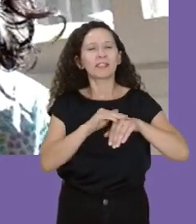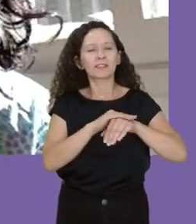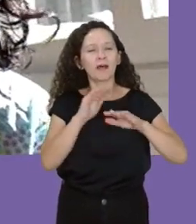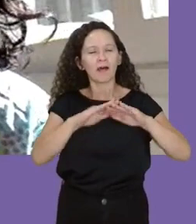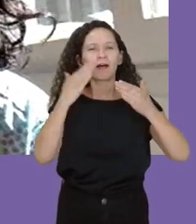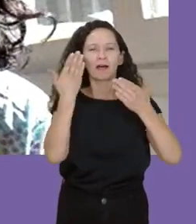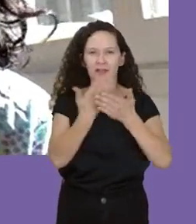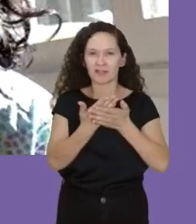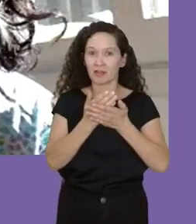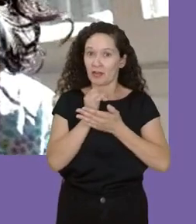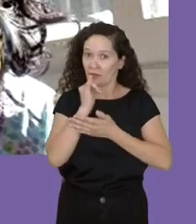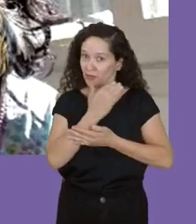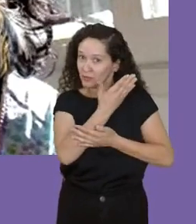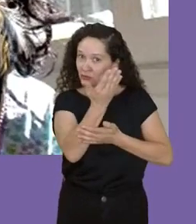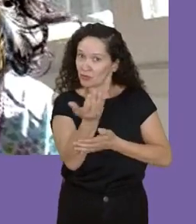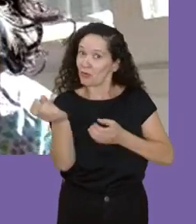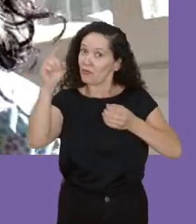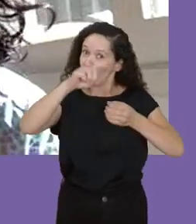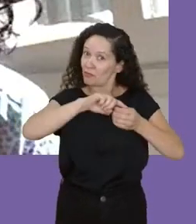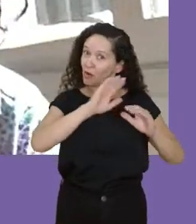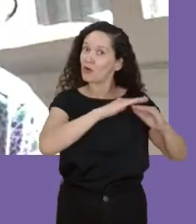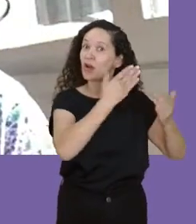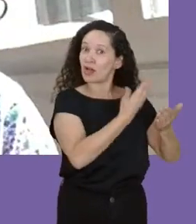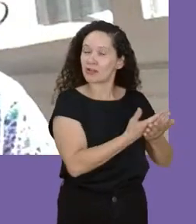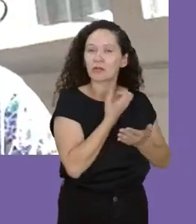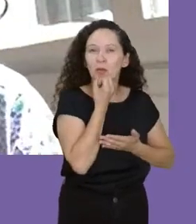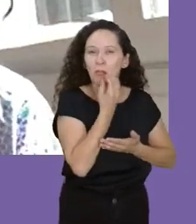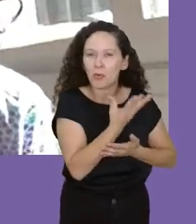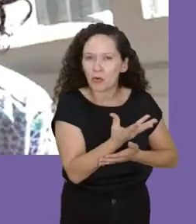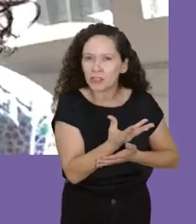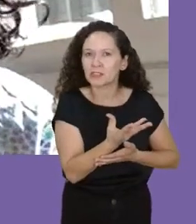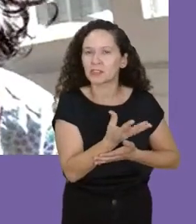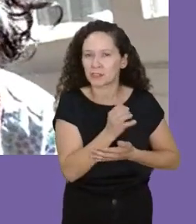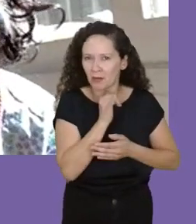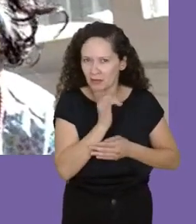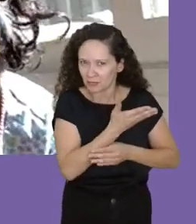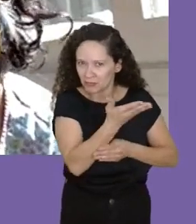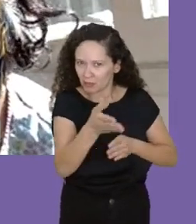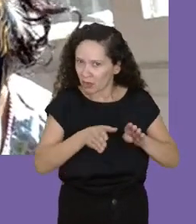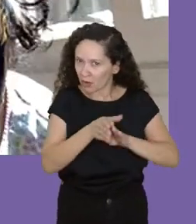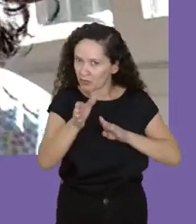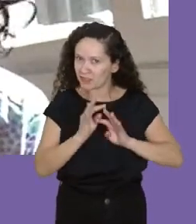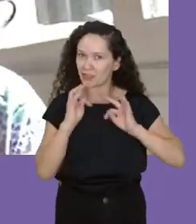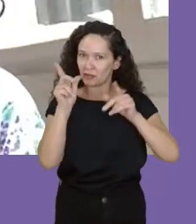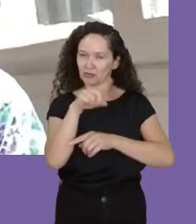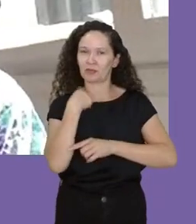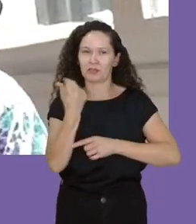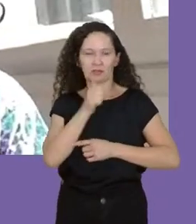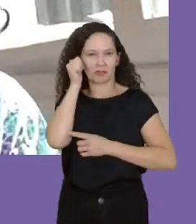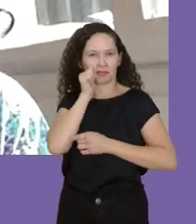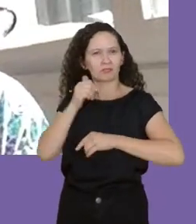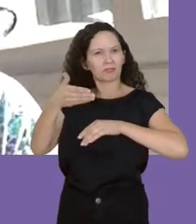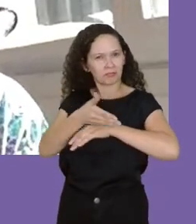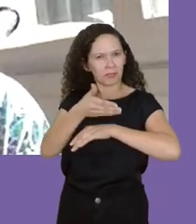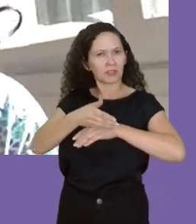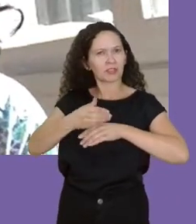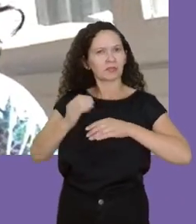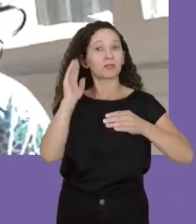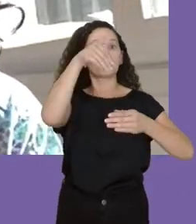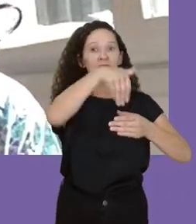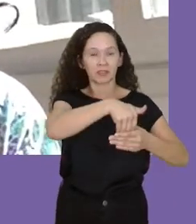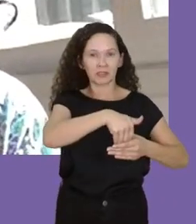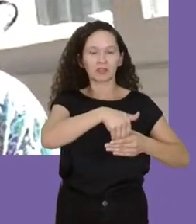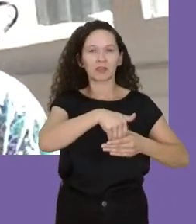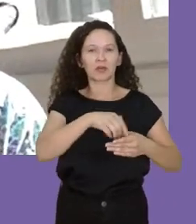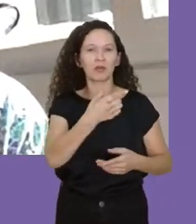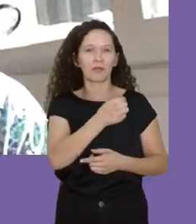aulas, recomendo que assistam a todas, as aulas estão muito boas. É importante para todas nós que estamos envolvidas nas eleições